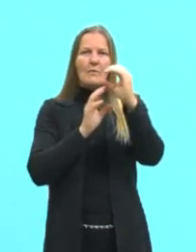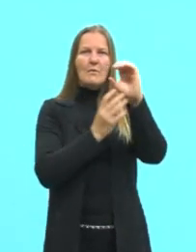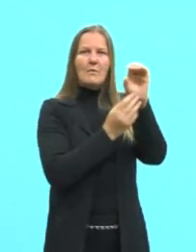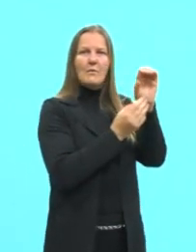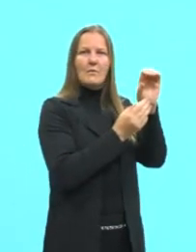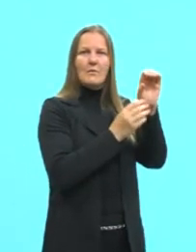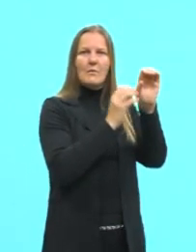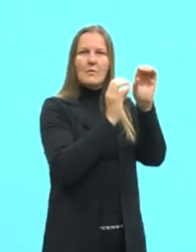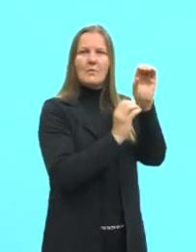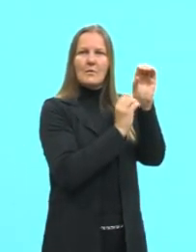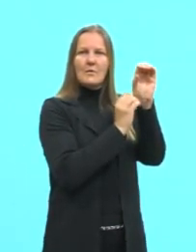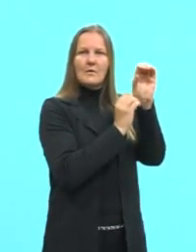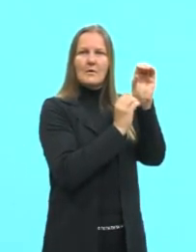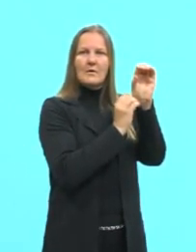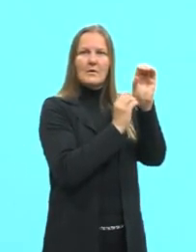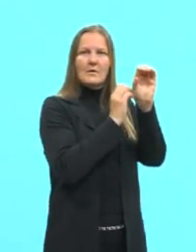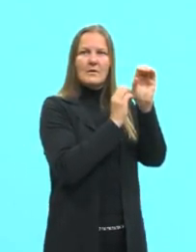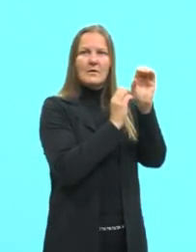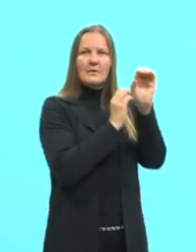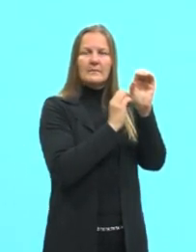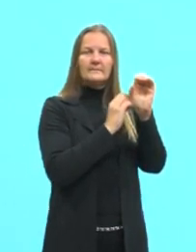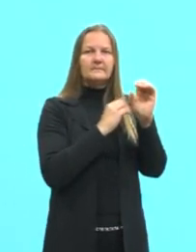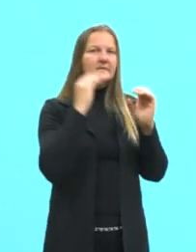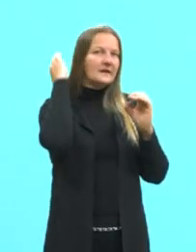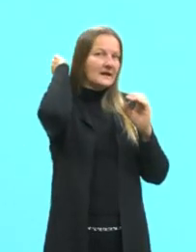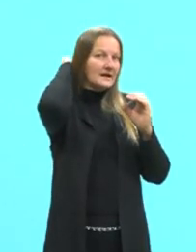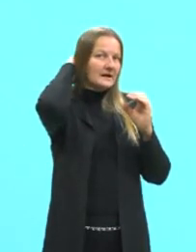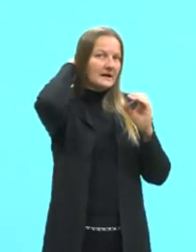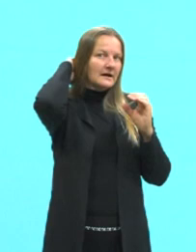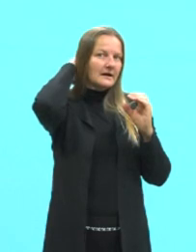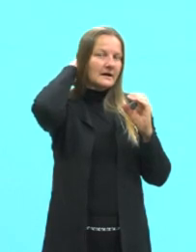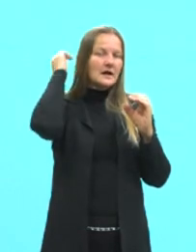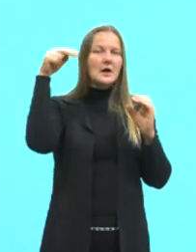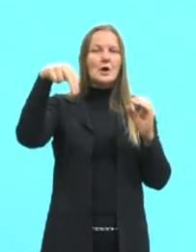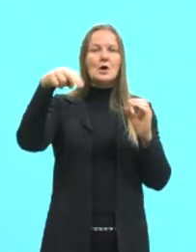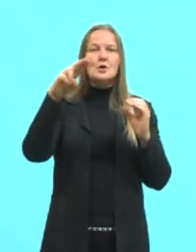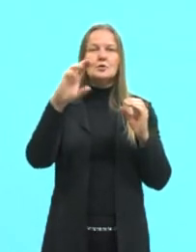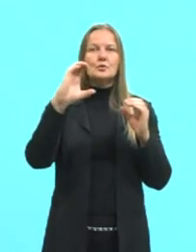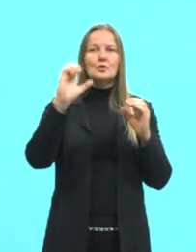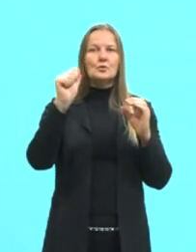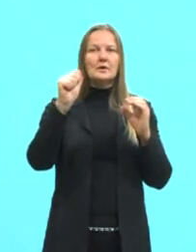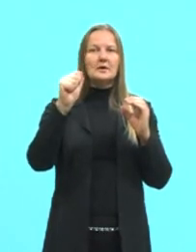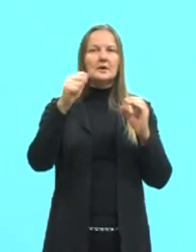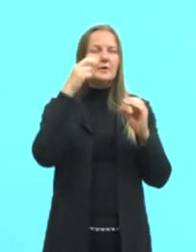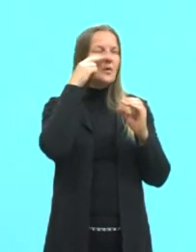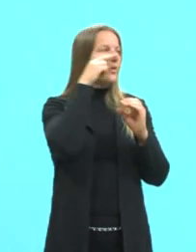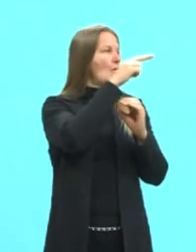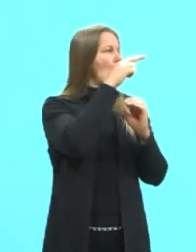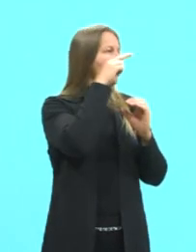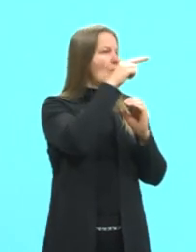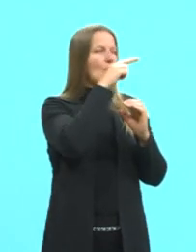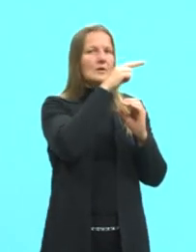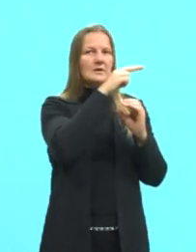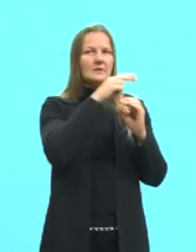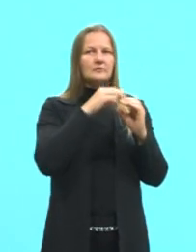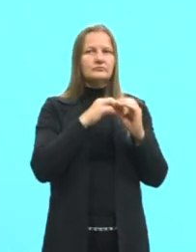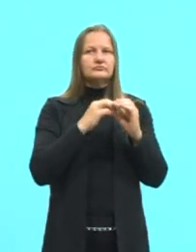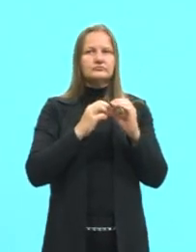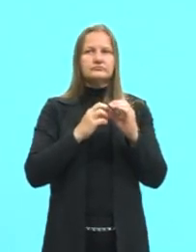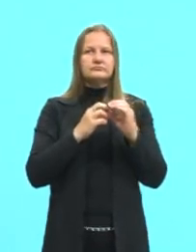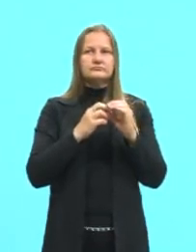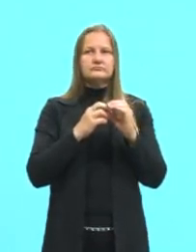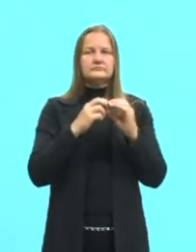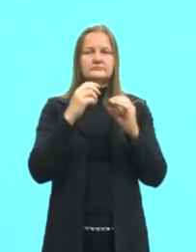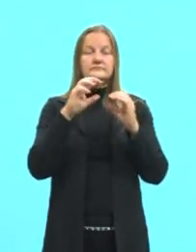essa parte aqui gente é a partir da nuca tá é como se a pessoa tivesse olhando para lá aqui aos olhos